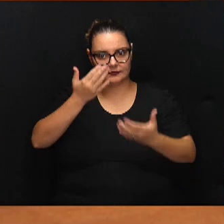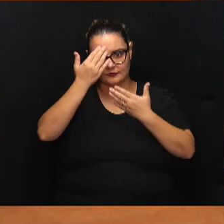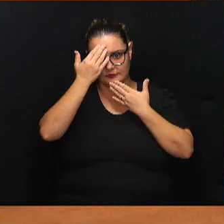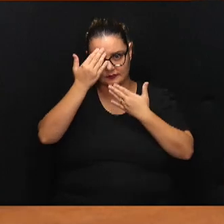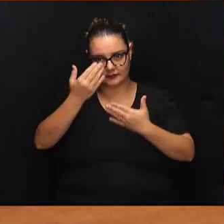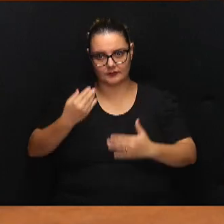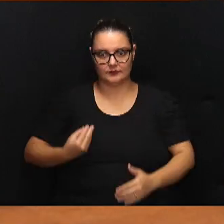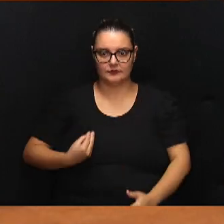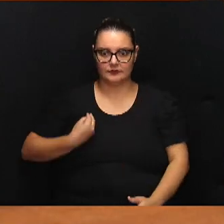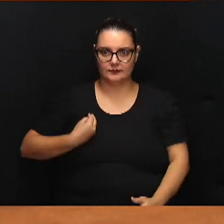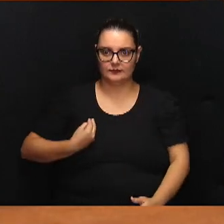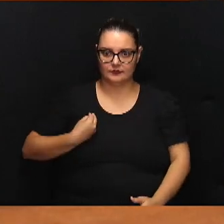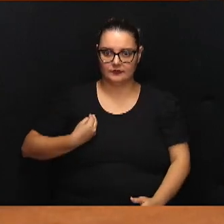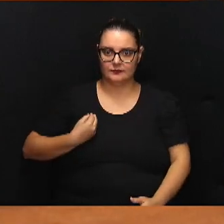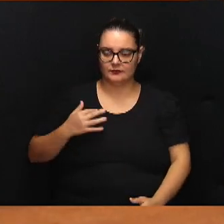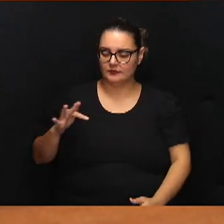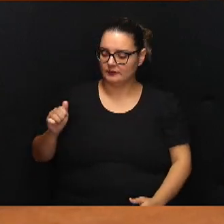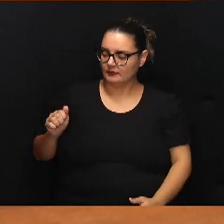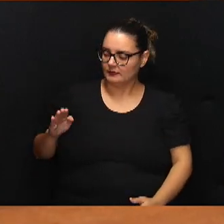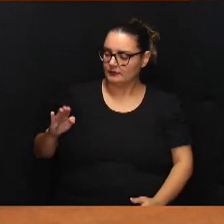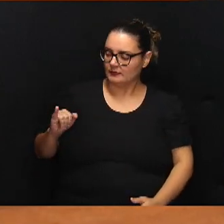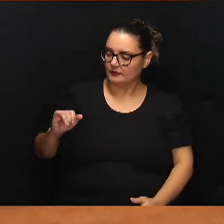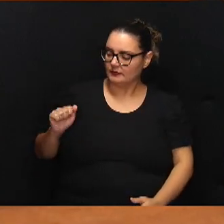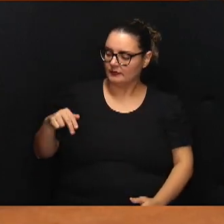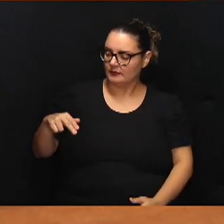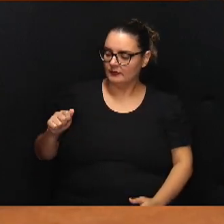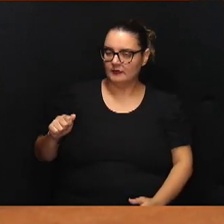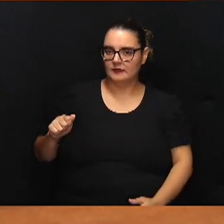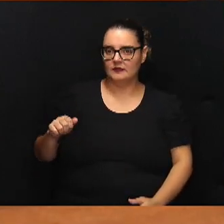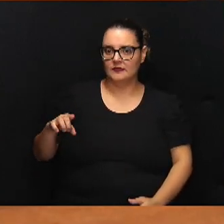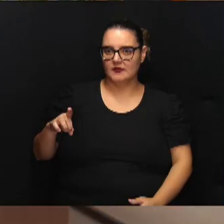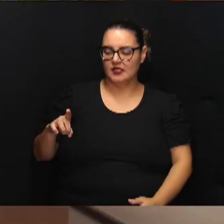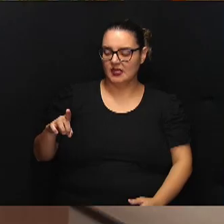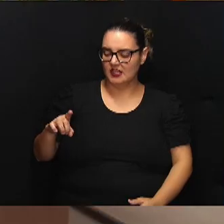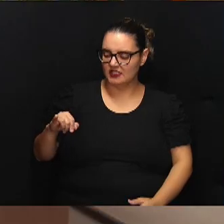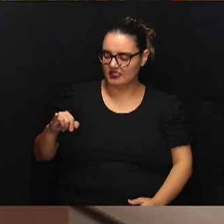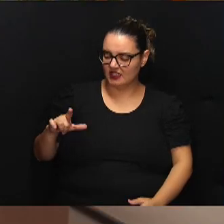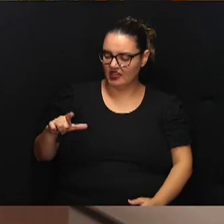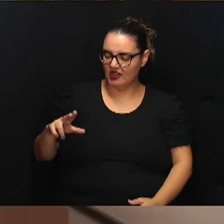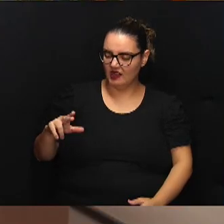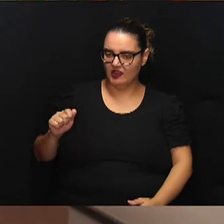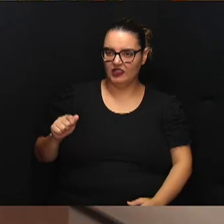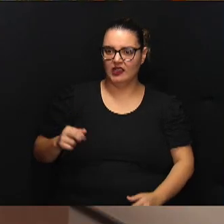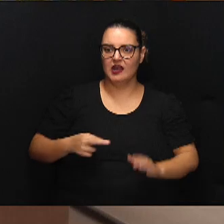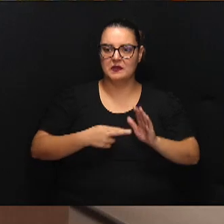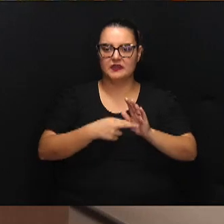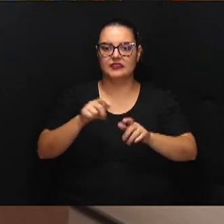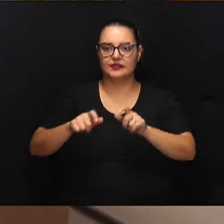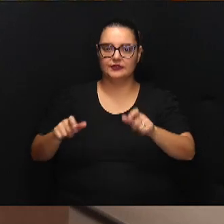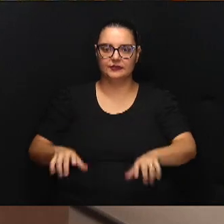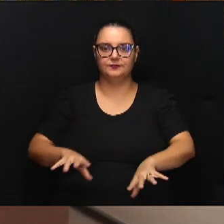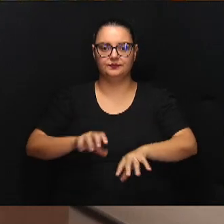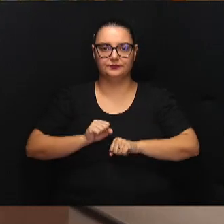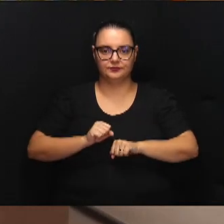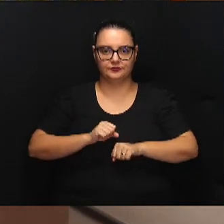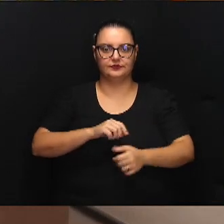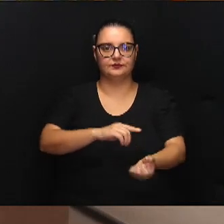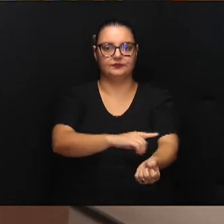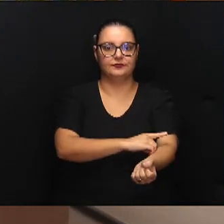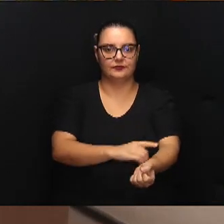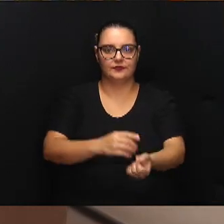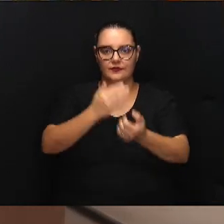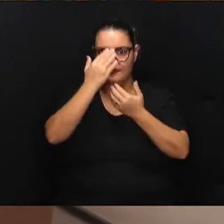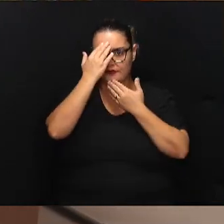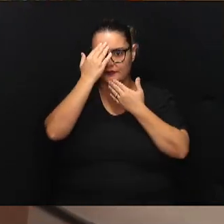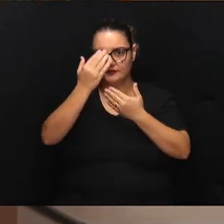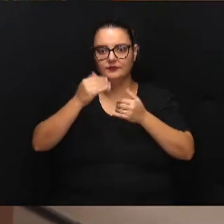a presença da Fabiana de Luna, representando as pessoas portadoras de diabetes. Muito